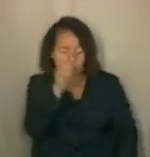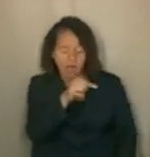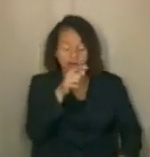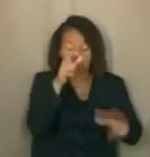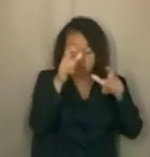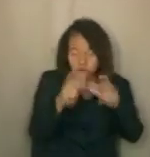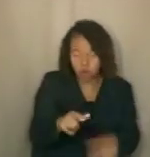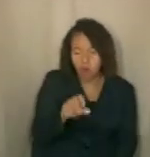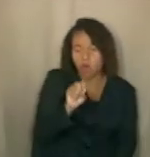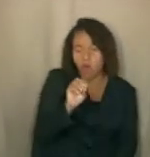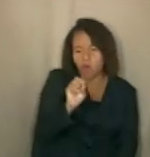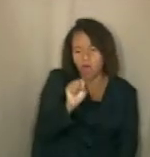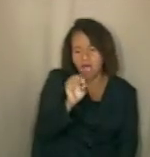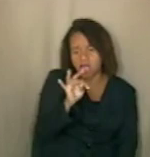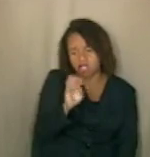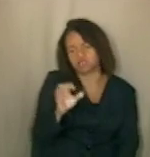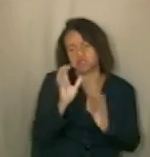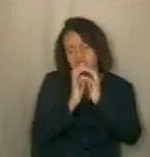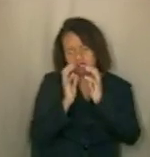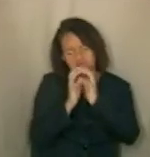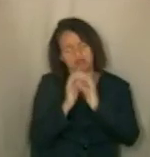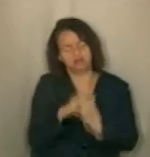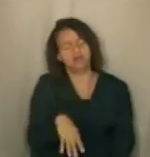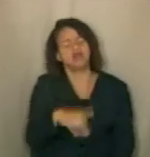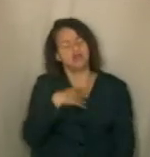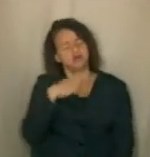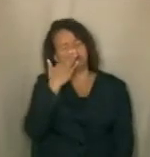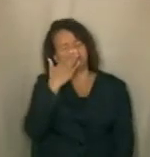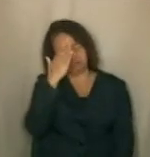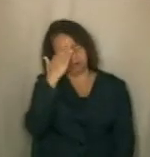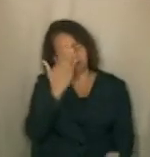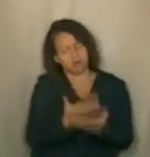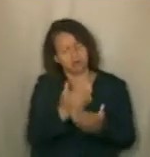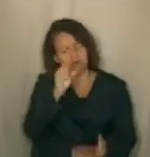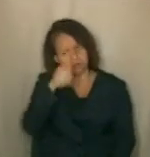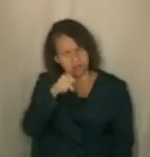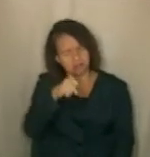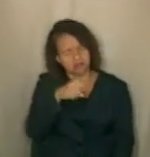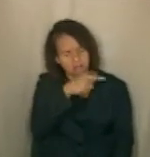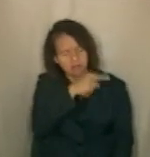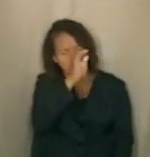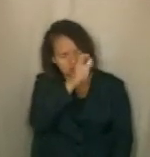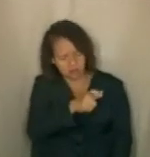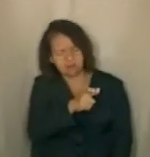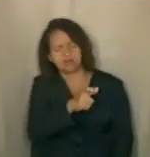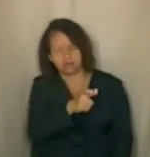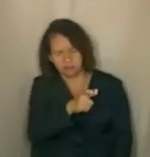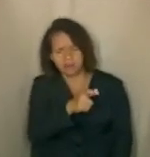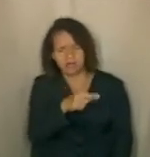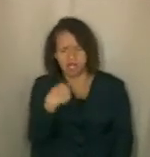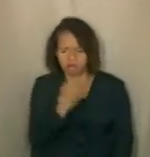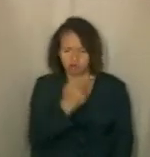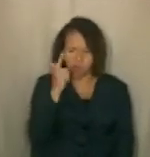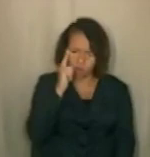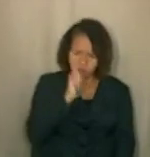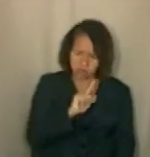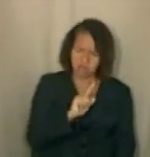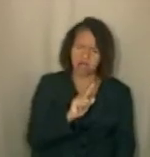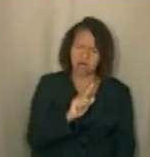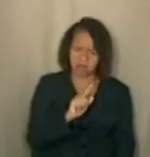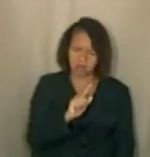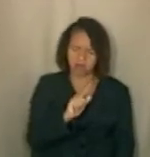porque acredito que é dessa forma que a gente consegue tirar